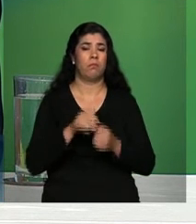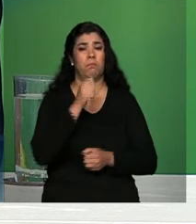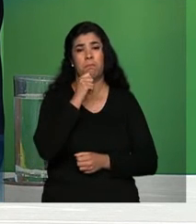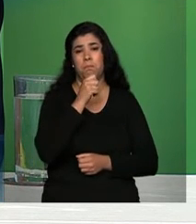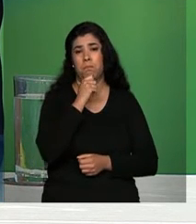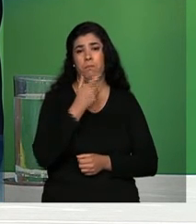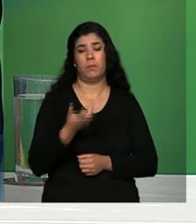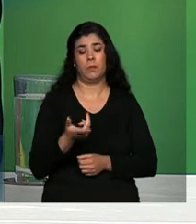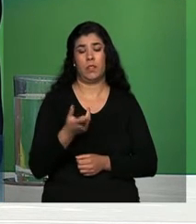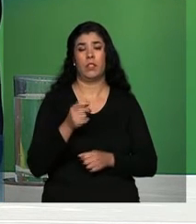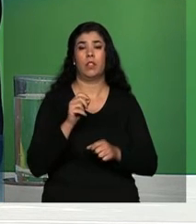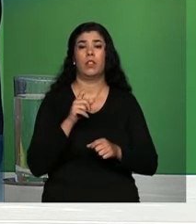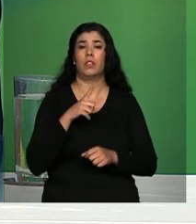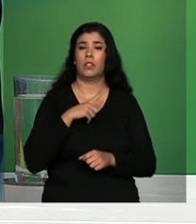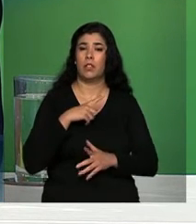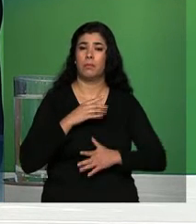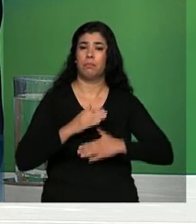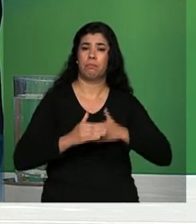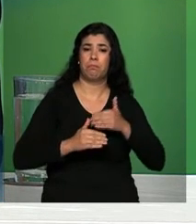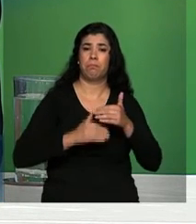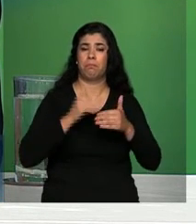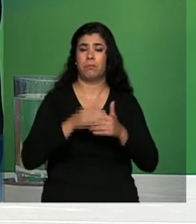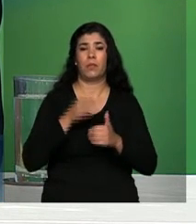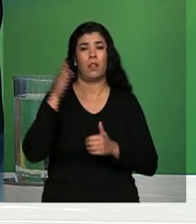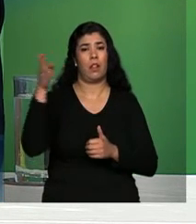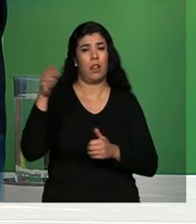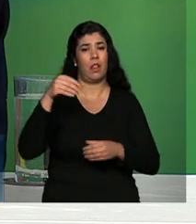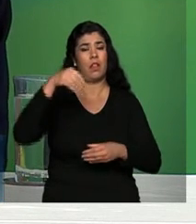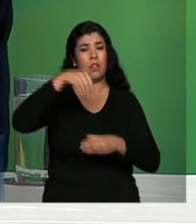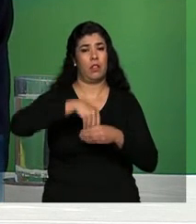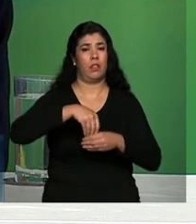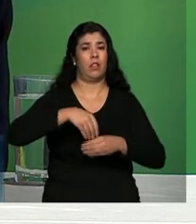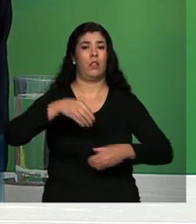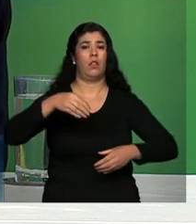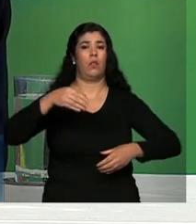enquanto, ele está andando dentro do Congresso Nacional,